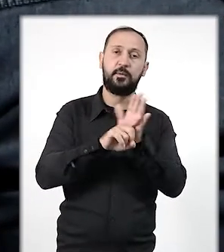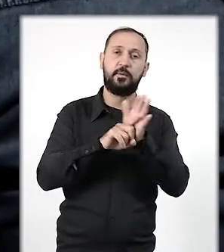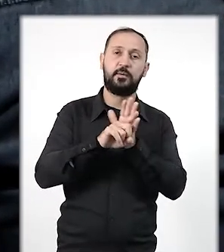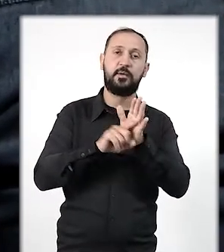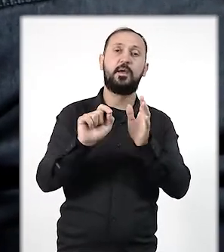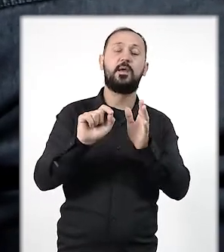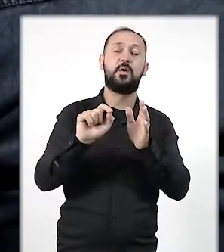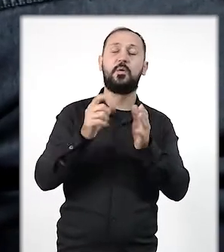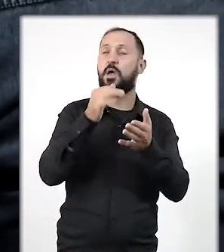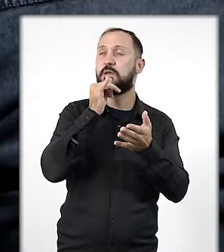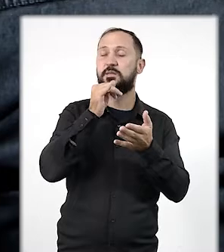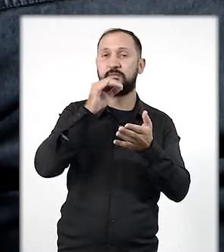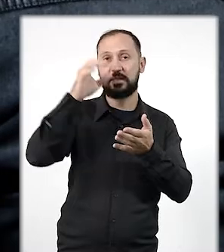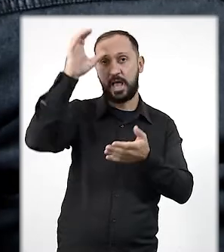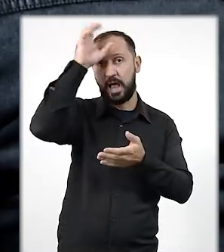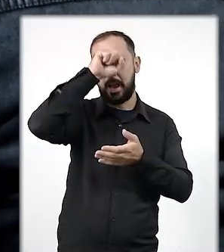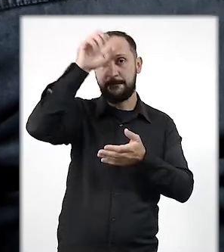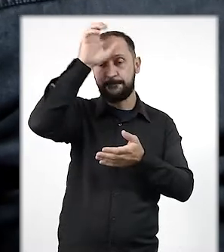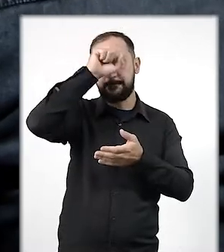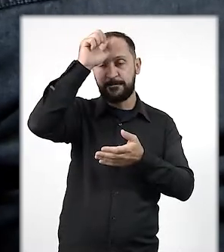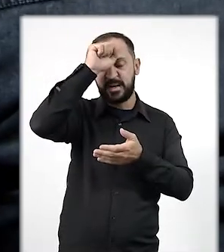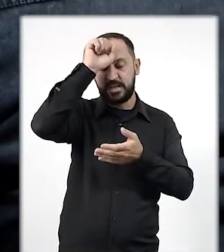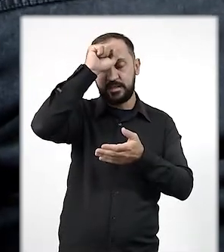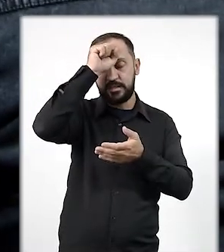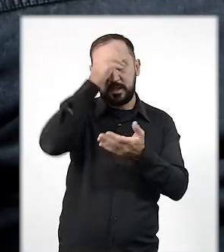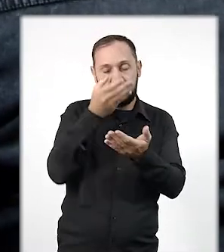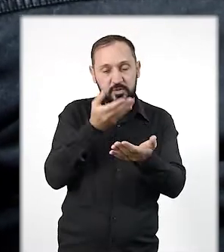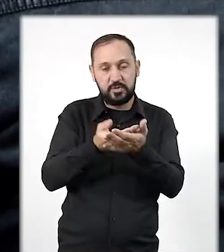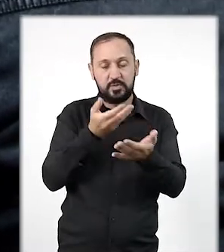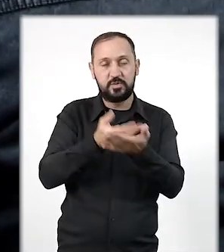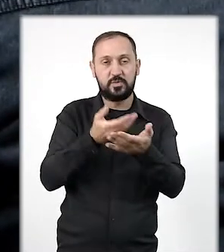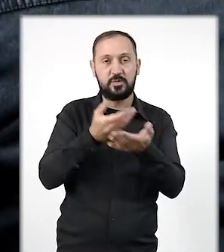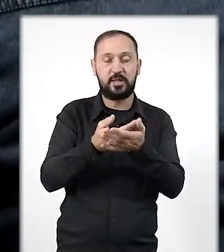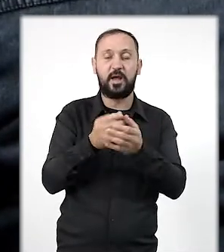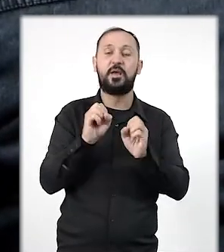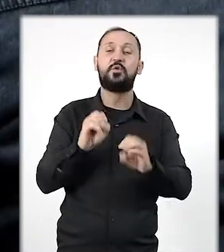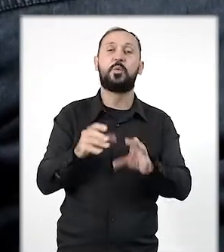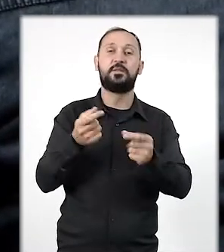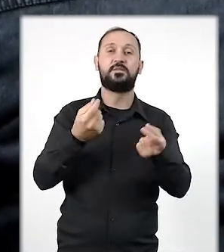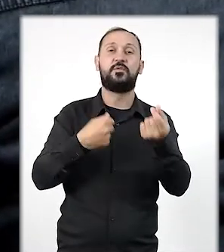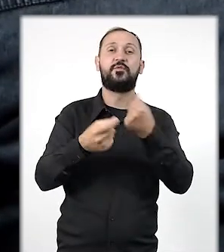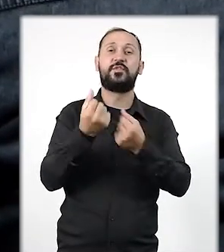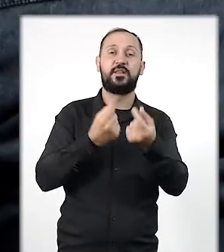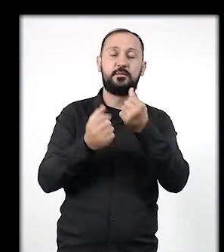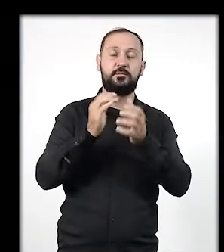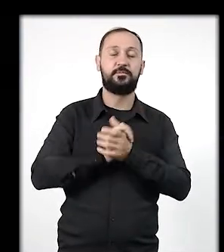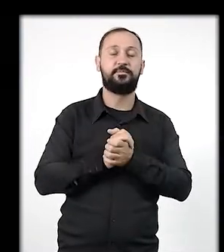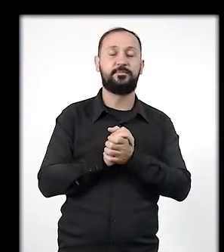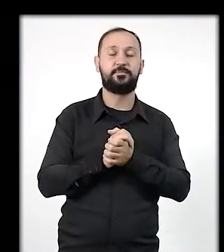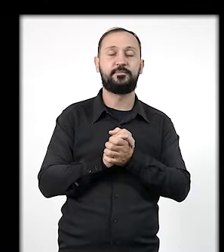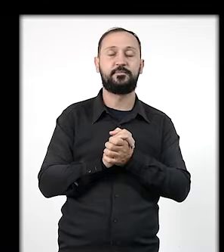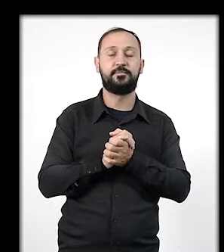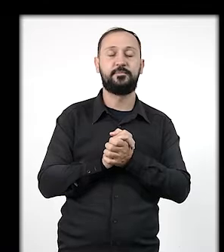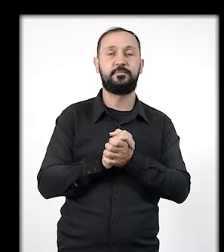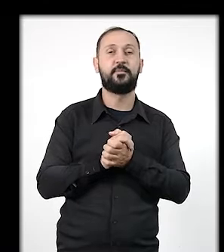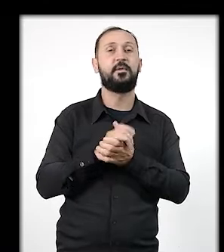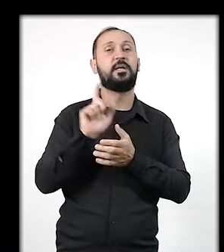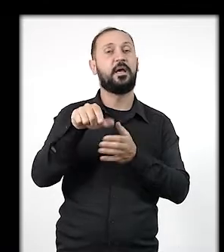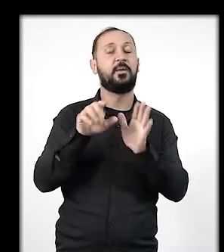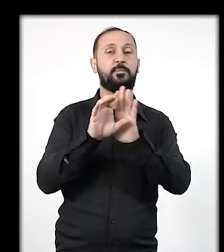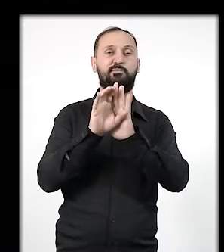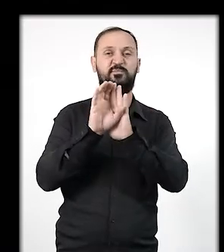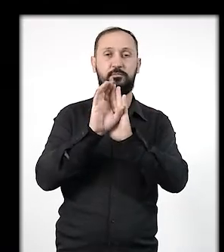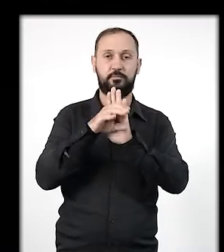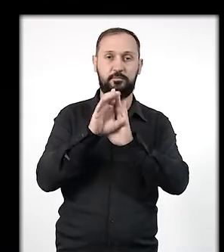pesquisa foi o da alfabetização financeira. Então, como que você entendeu a alfabetização financeira? A alfabetização financeira ele